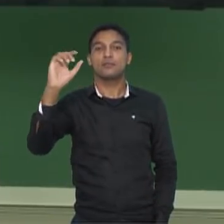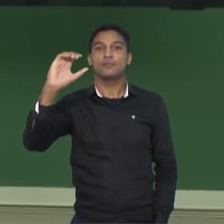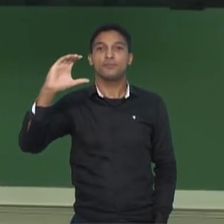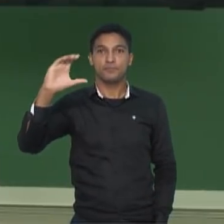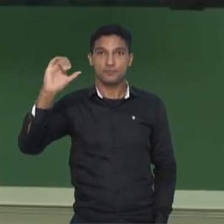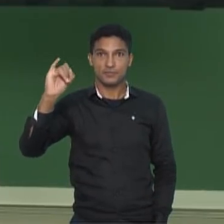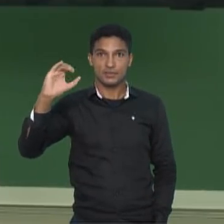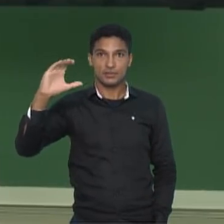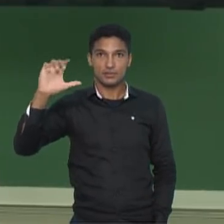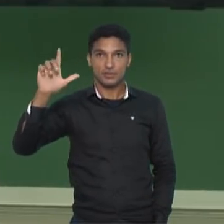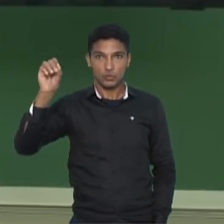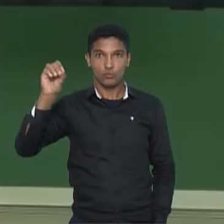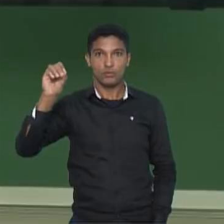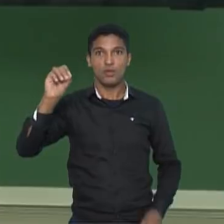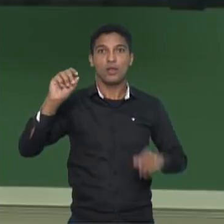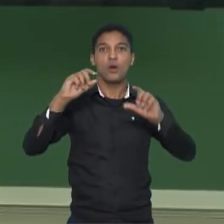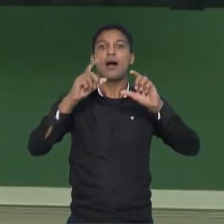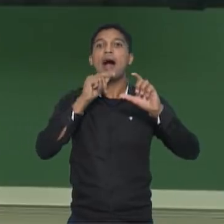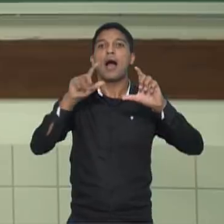nosso planeta.